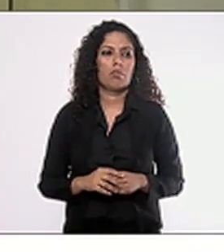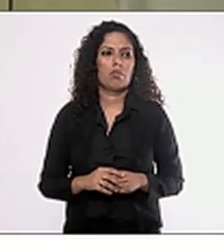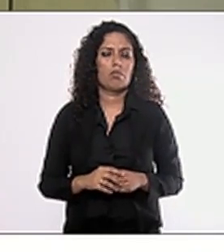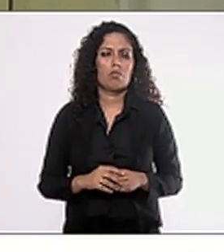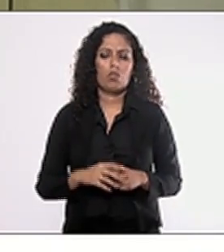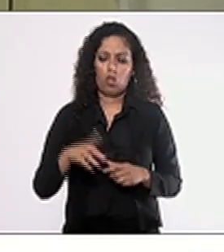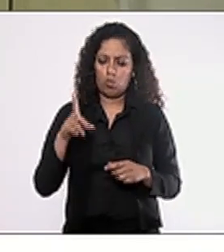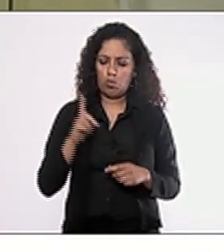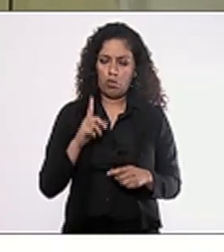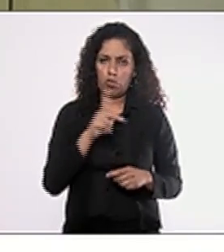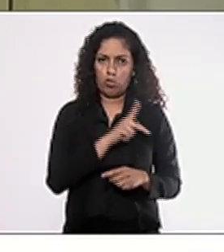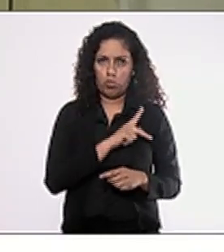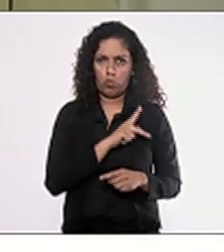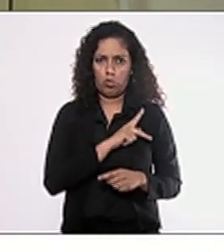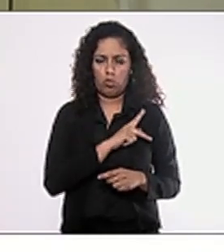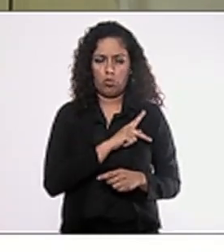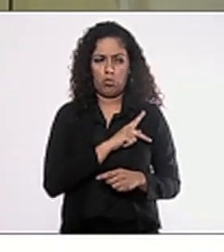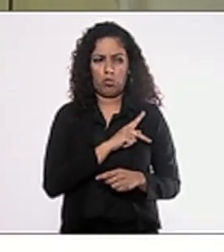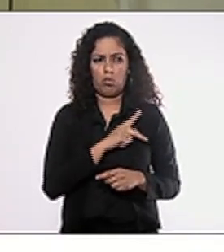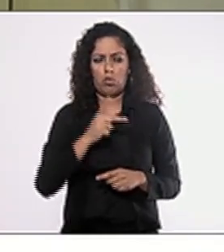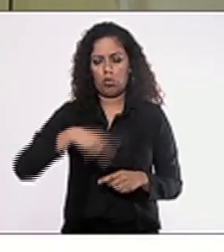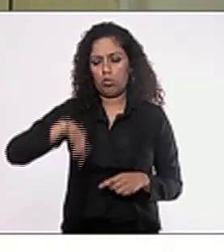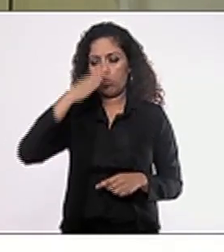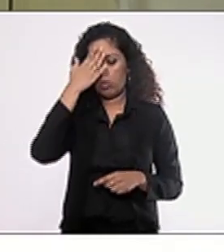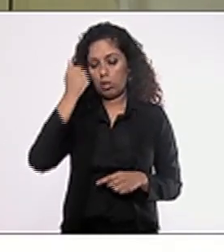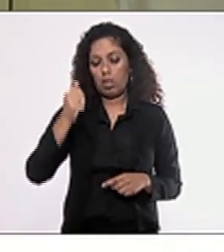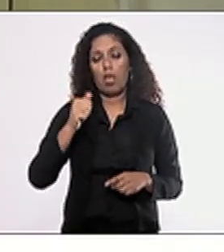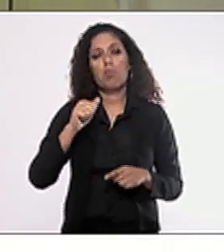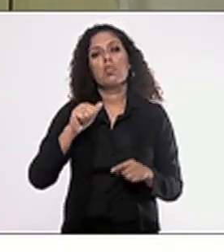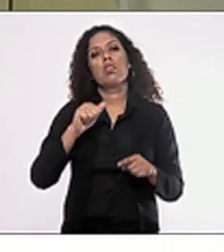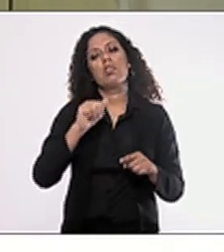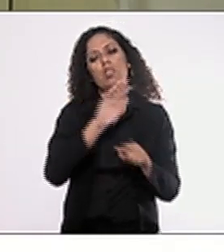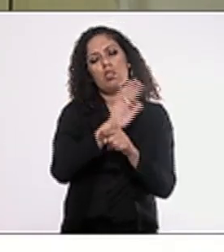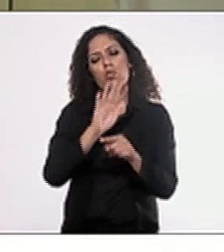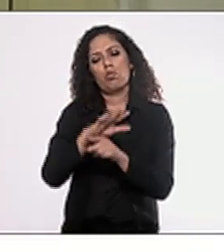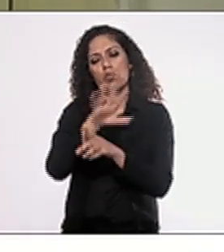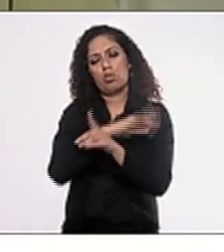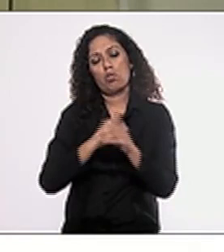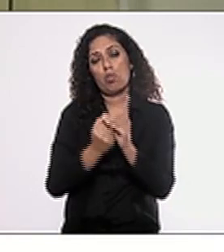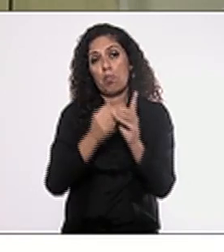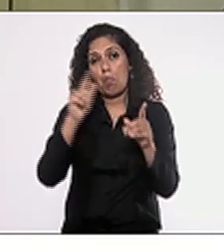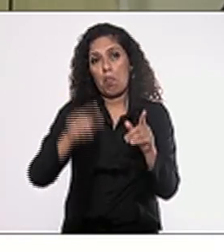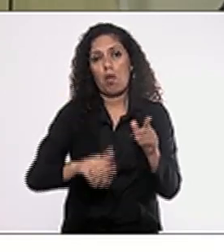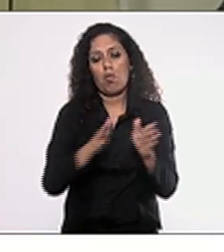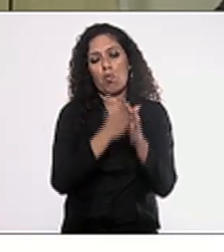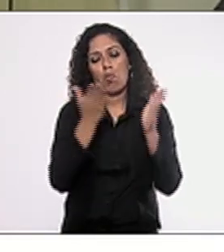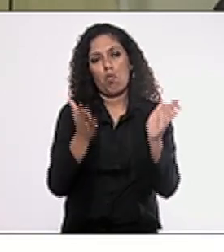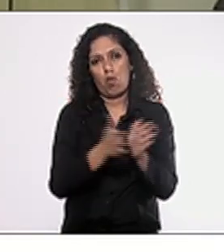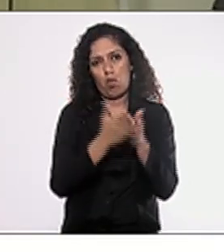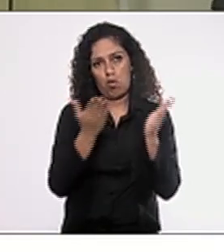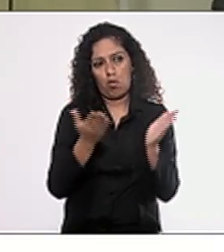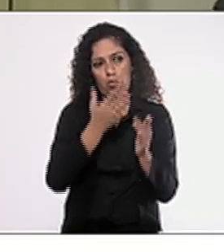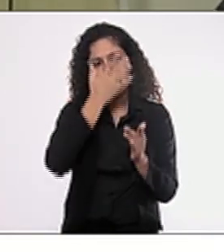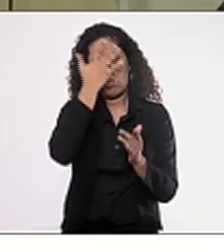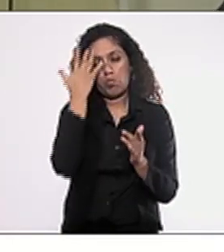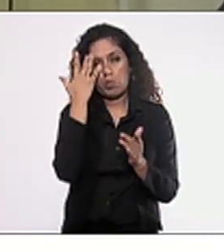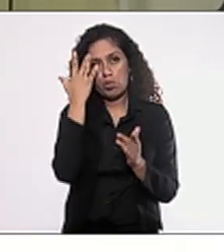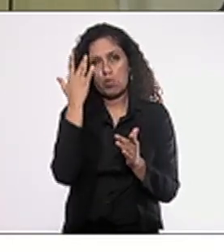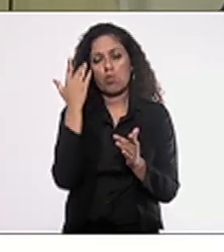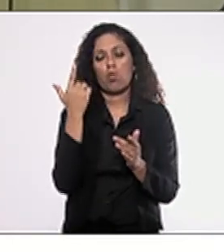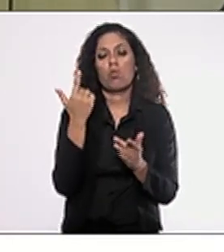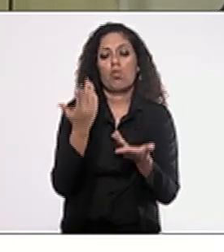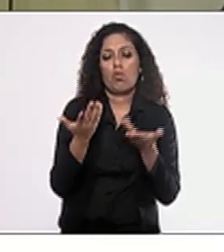A Defensoria Pública atende, como os doutores sabem, a população mais vulnerável, aqueles hipossuficientes